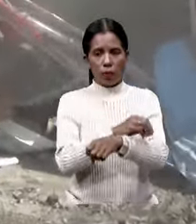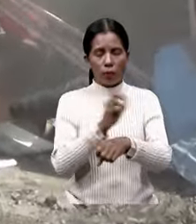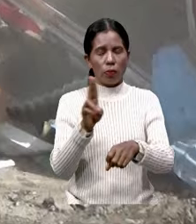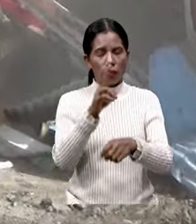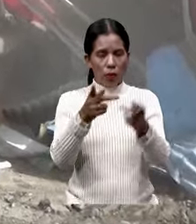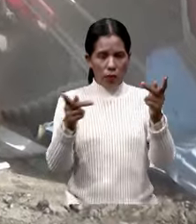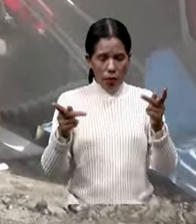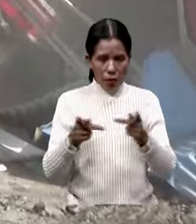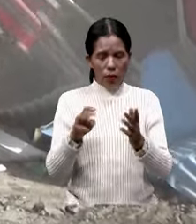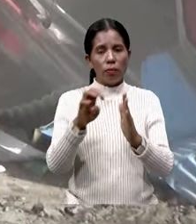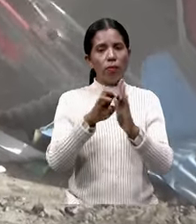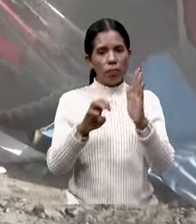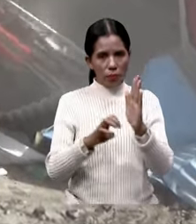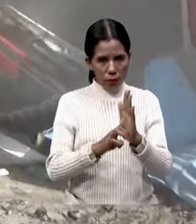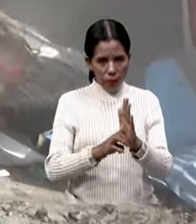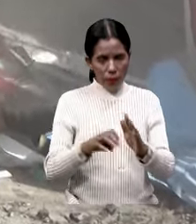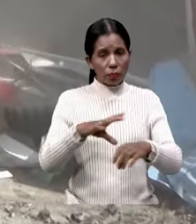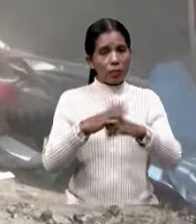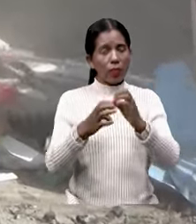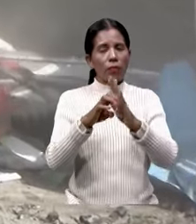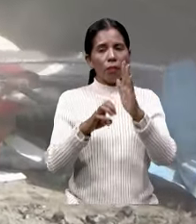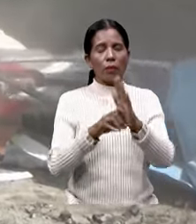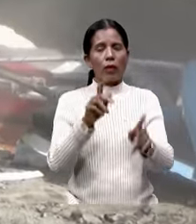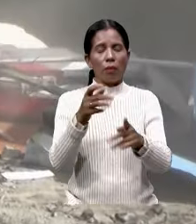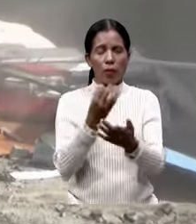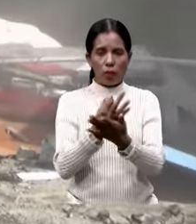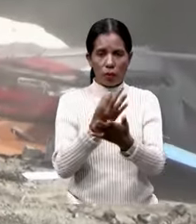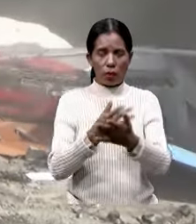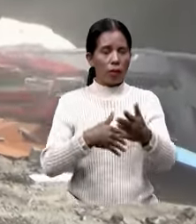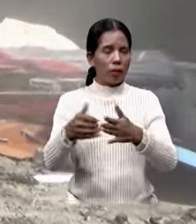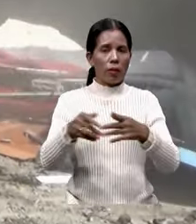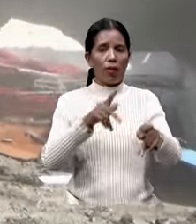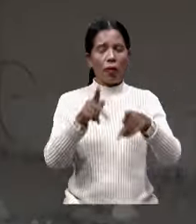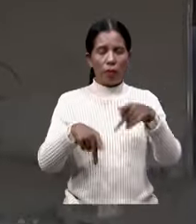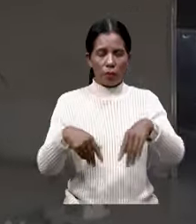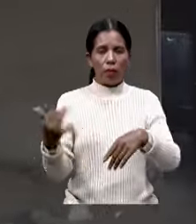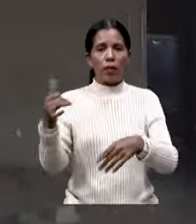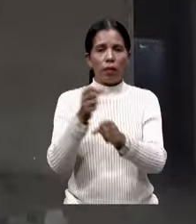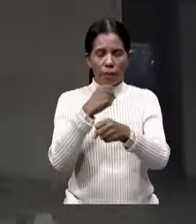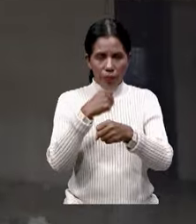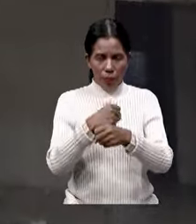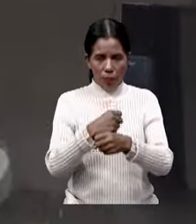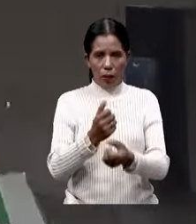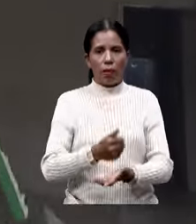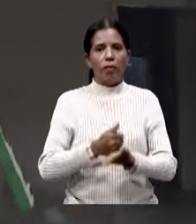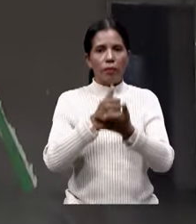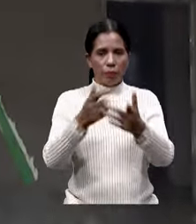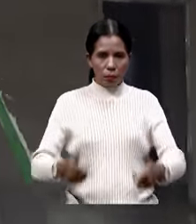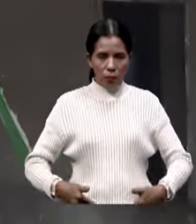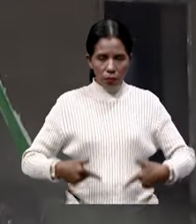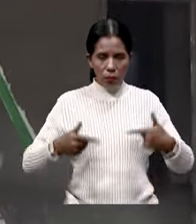estado tu ram jorta negociante sira ni rendimento kada loron depende ba negocio nebe mak sira halo ho li sustenta moris